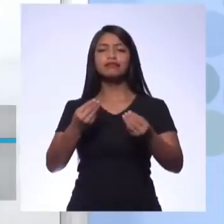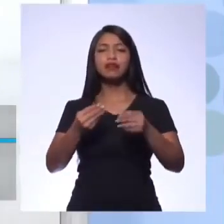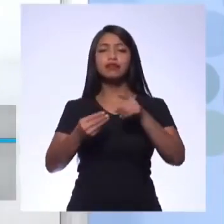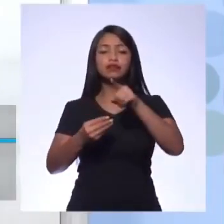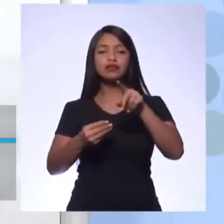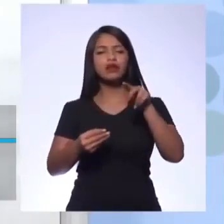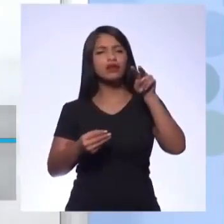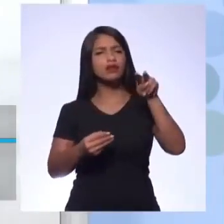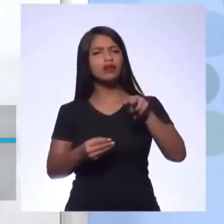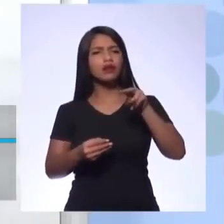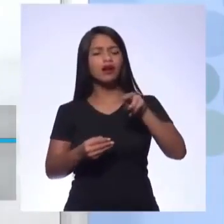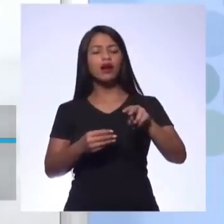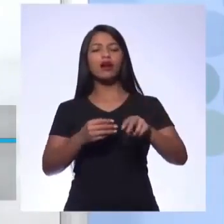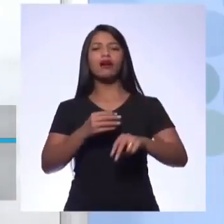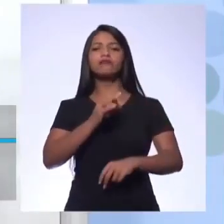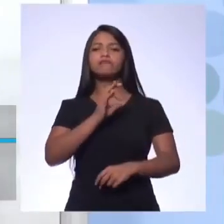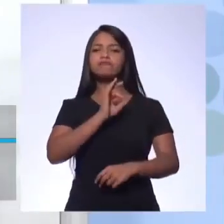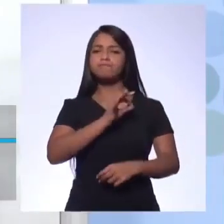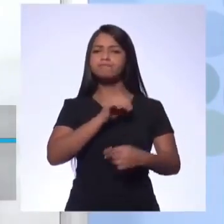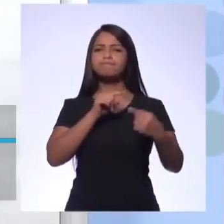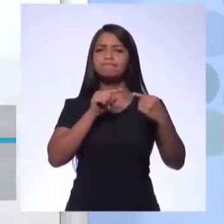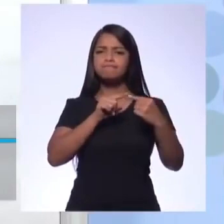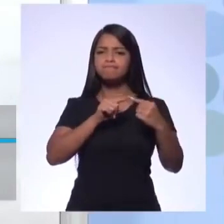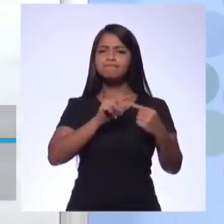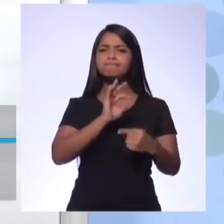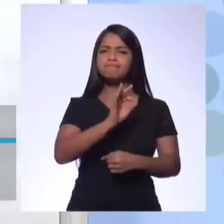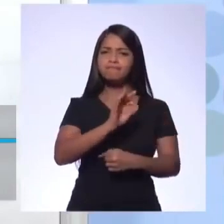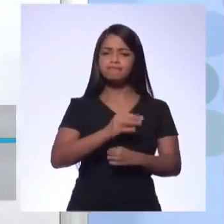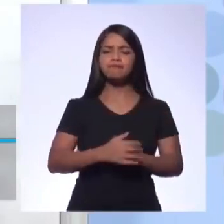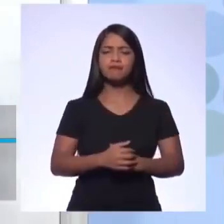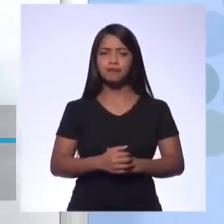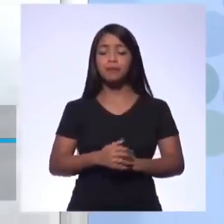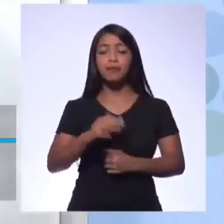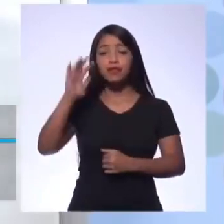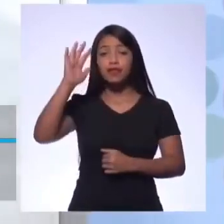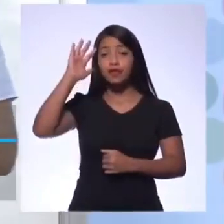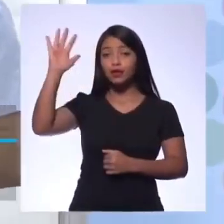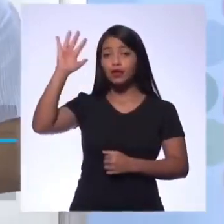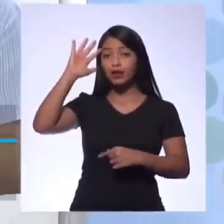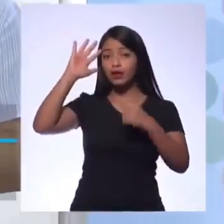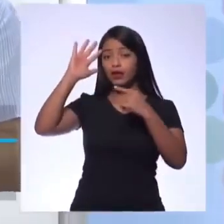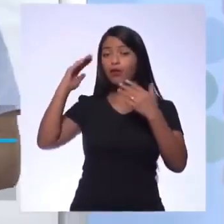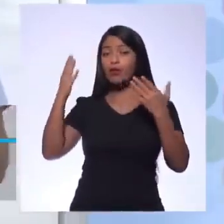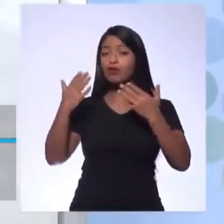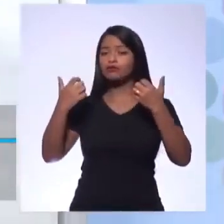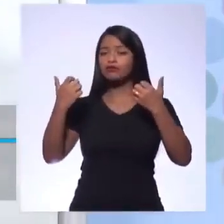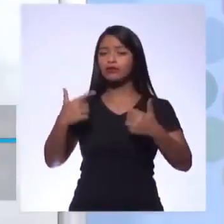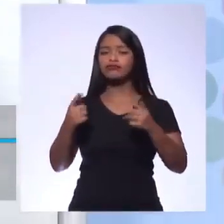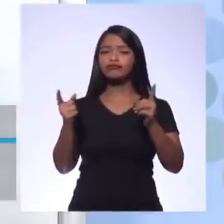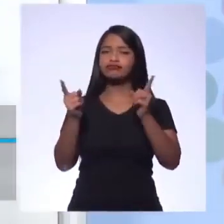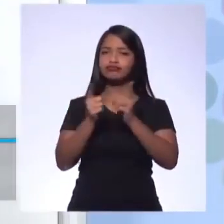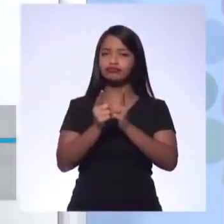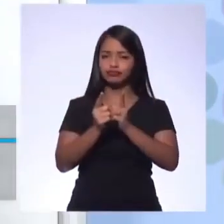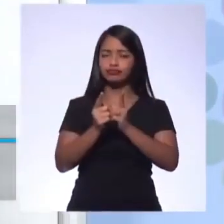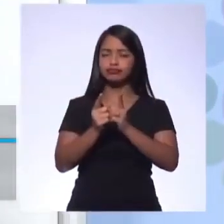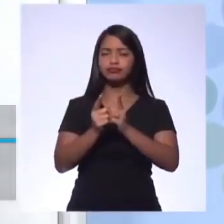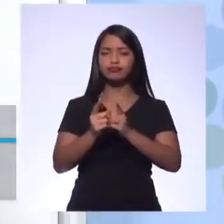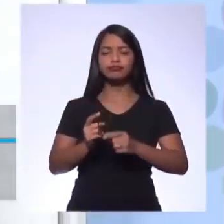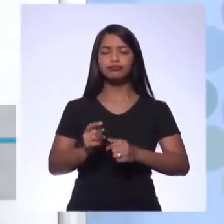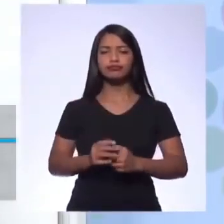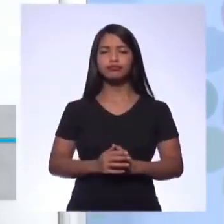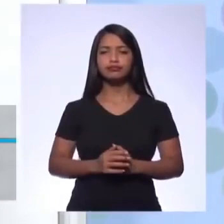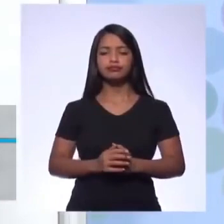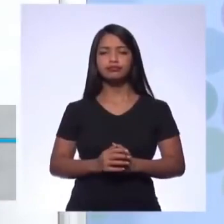com as coisas que a gente falou teoricamente. A gente vai voltar pouquinha coisa na teoria, mas um pouquinho para a gente ter